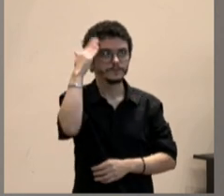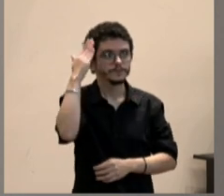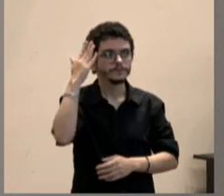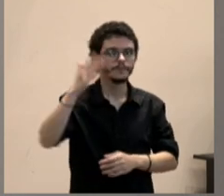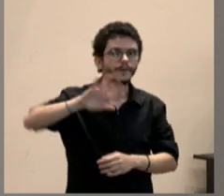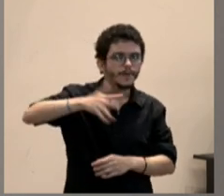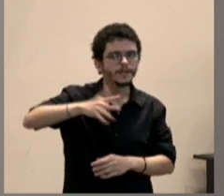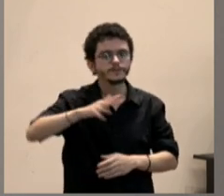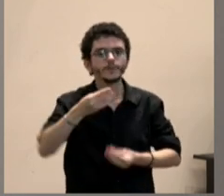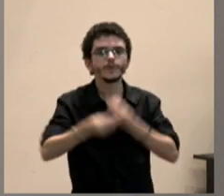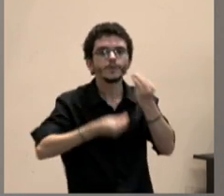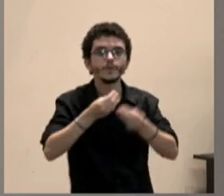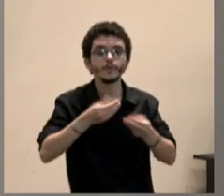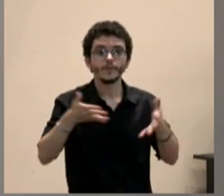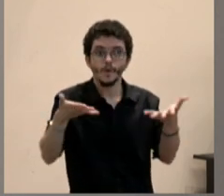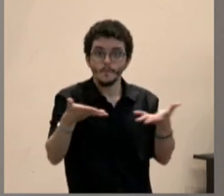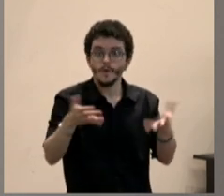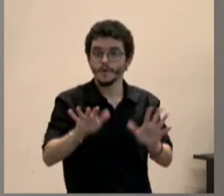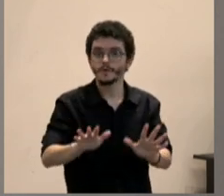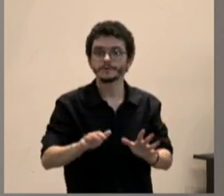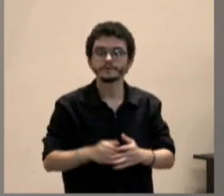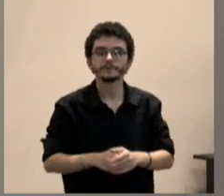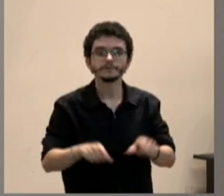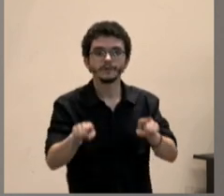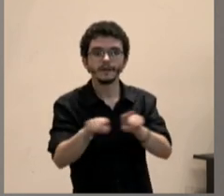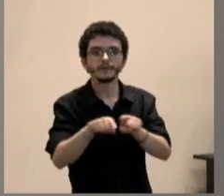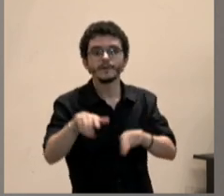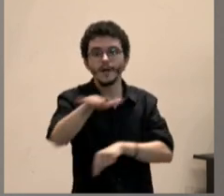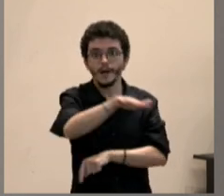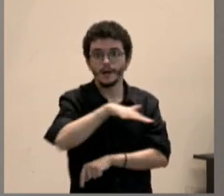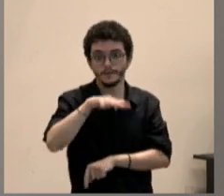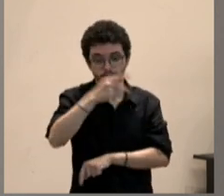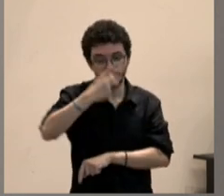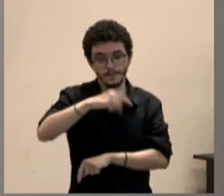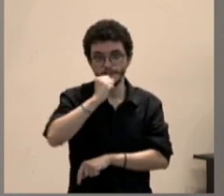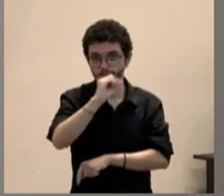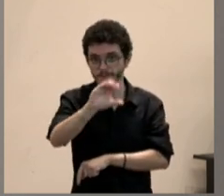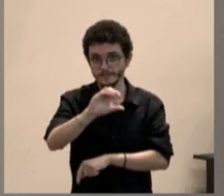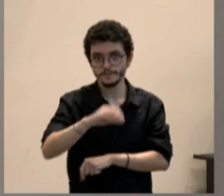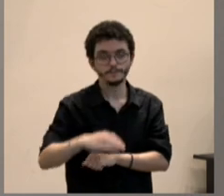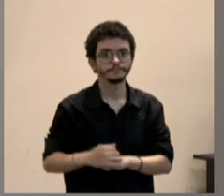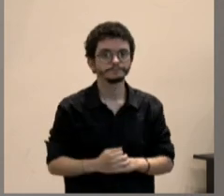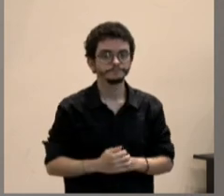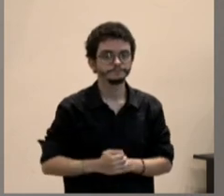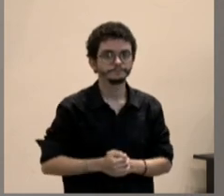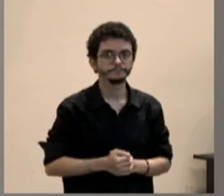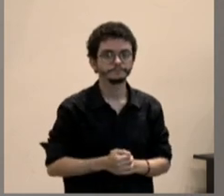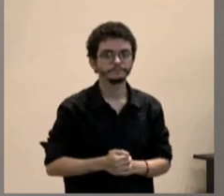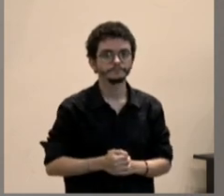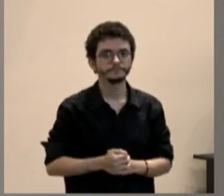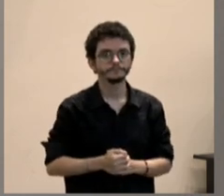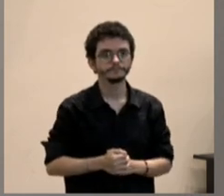situação, e, inclusive, ver a situação de Santa Catarina. Vamos lá.